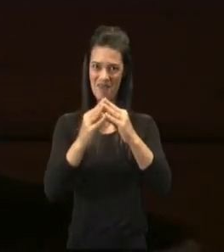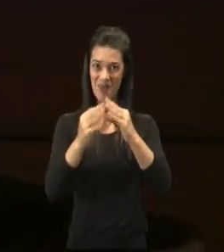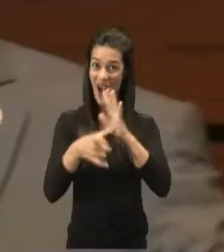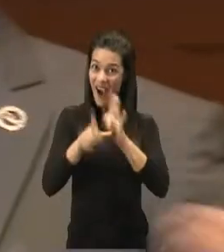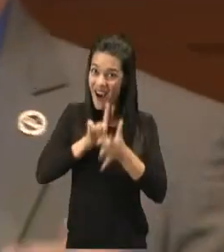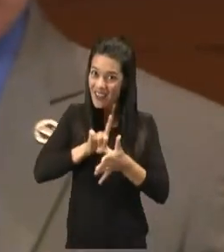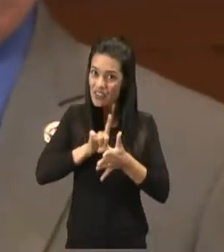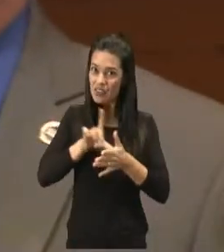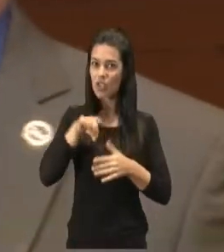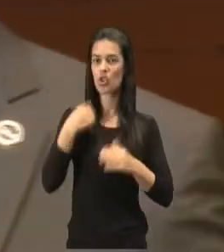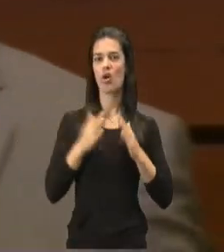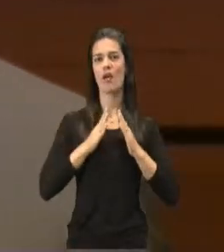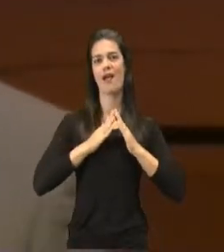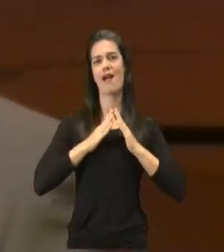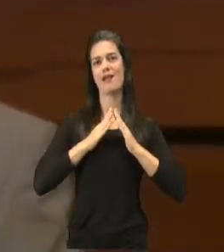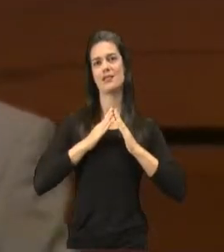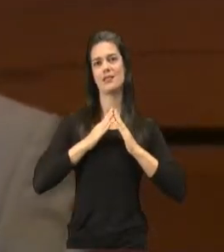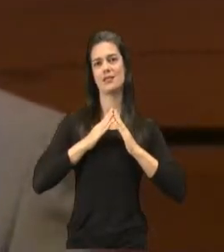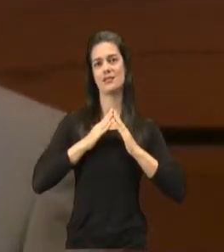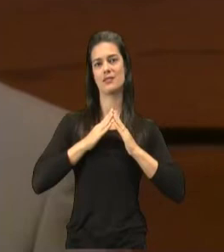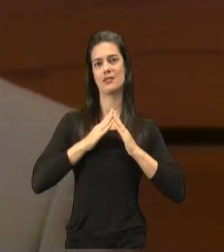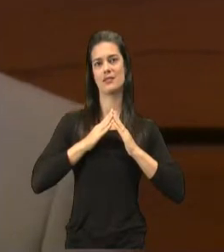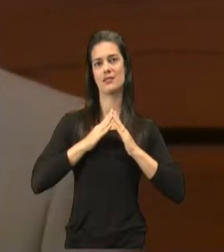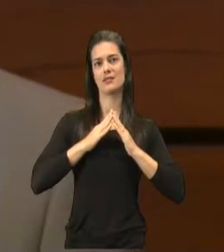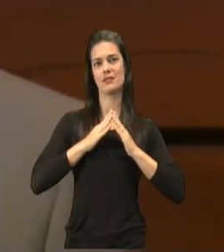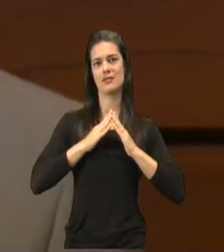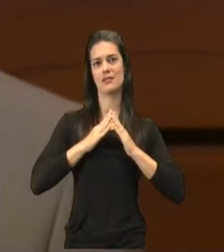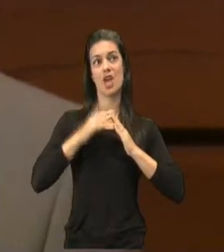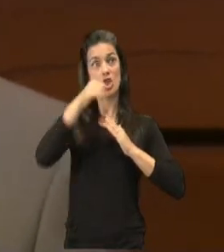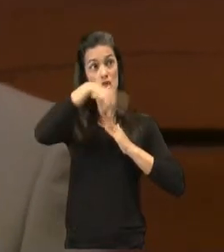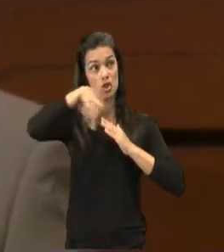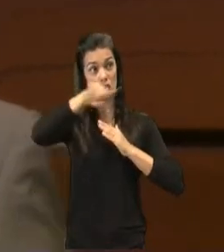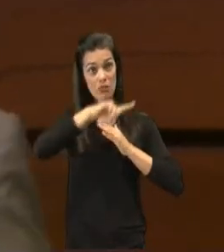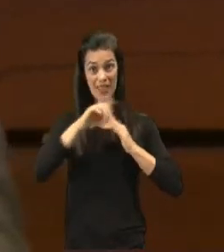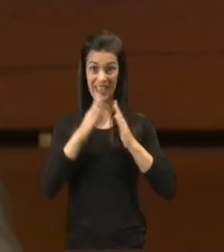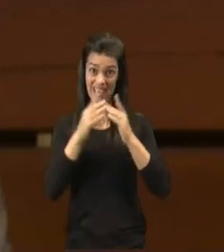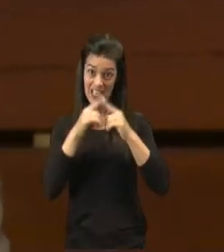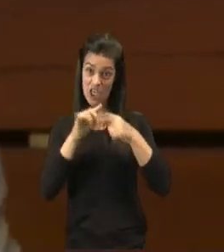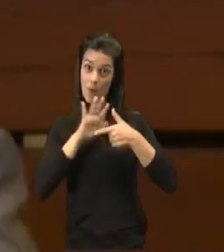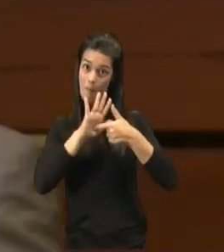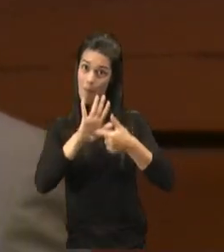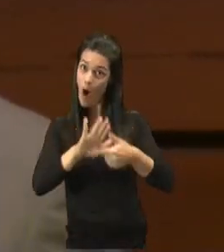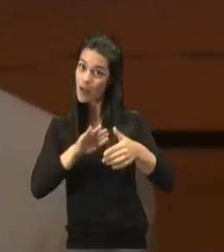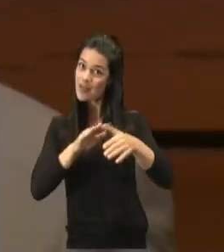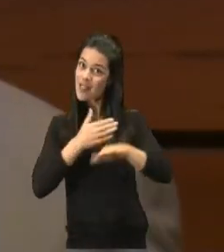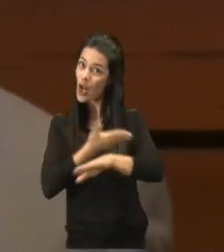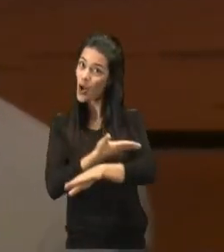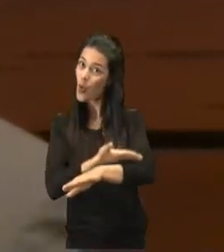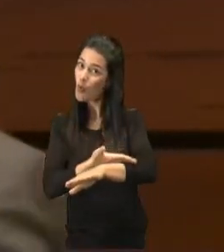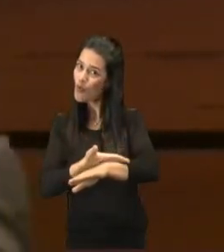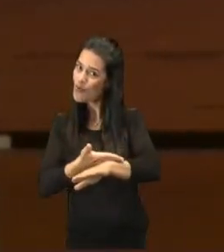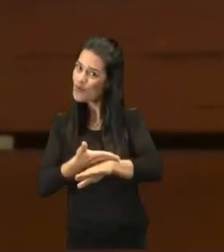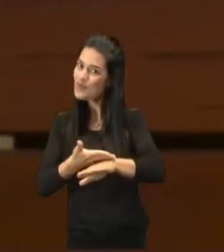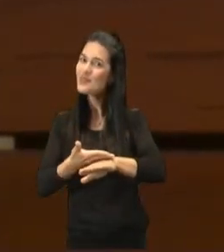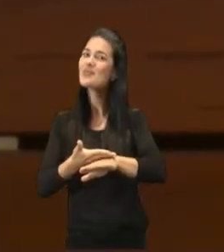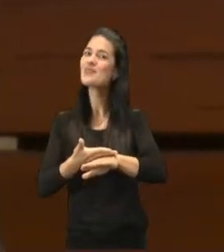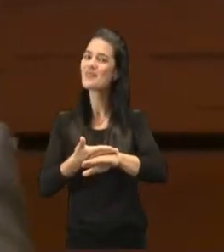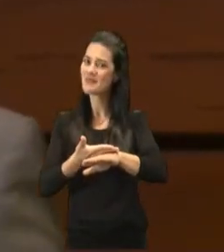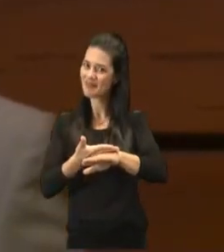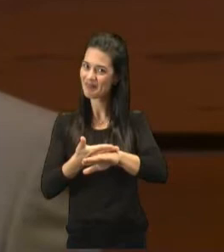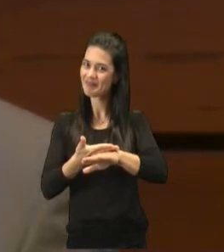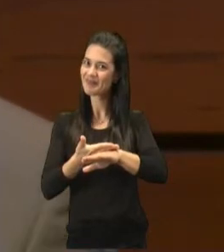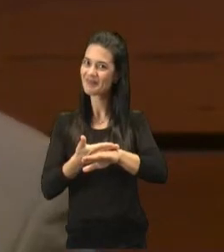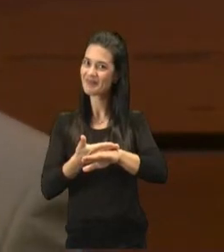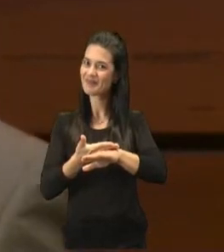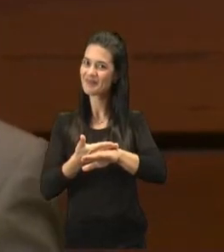E cada um então traz a sua cultura, traz os seus costumes. E é muito verdade, todos nós sabemos que quando nós chegamos na